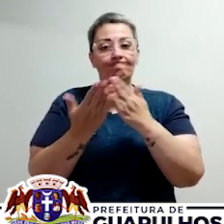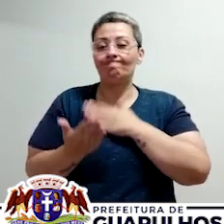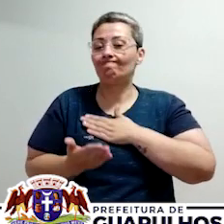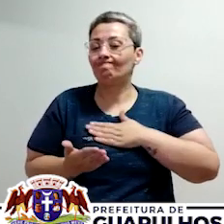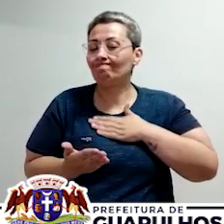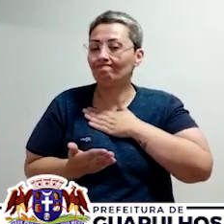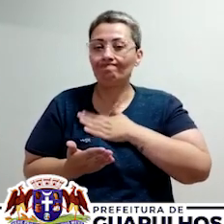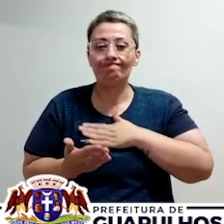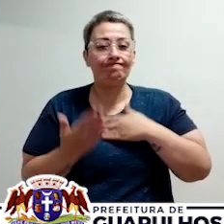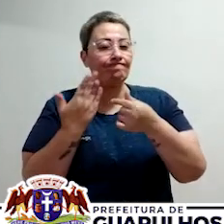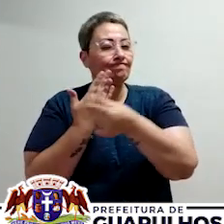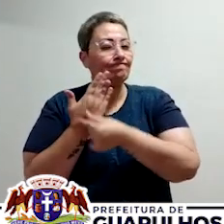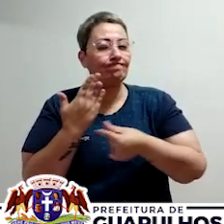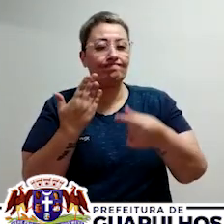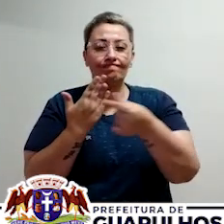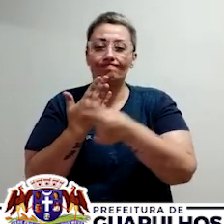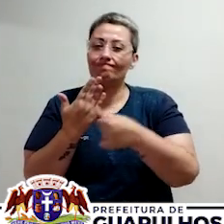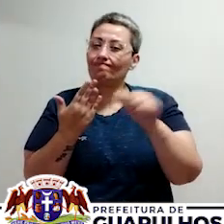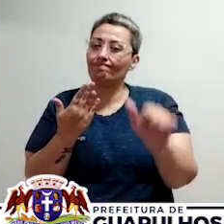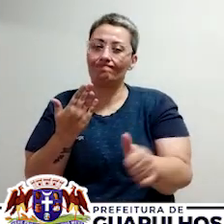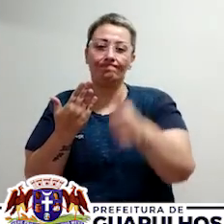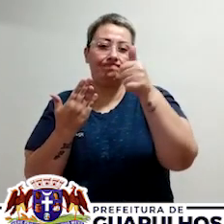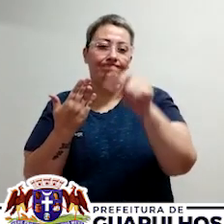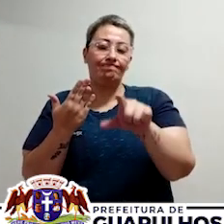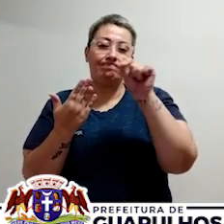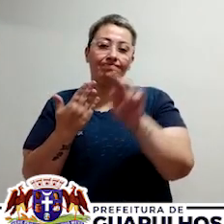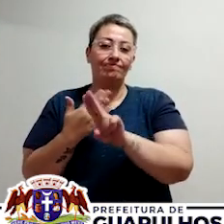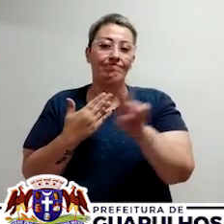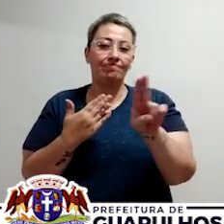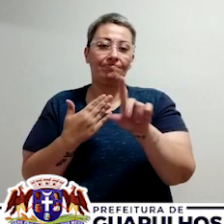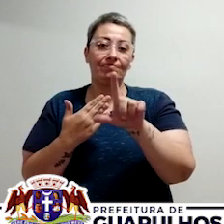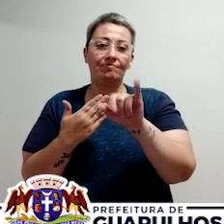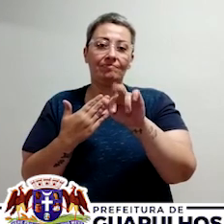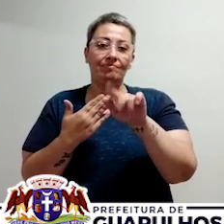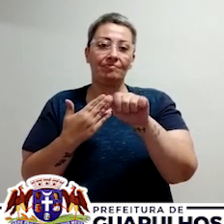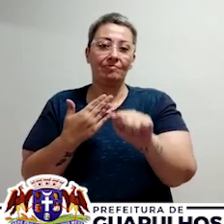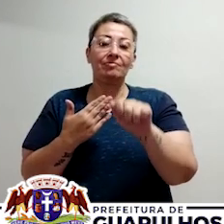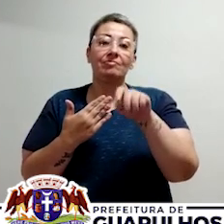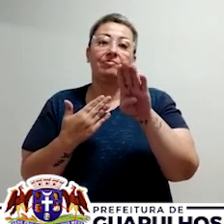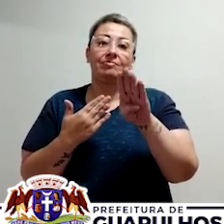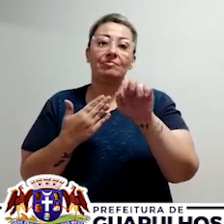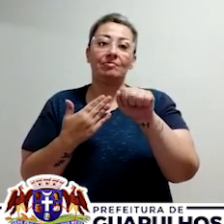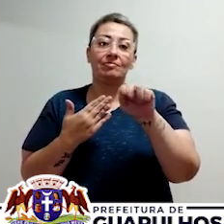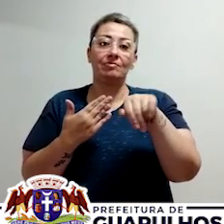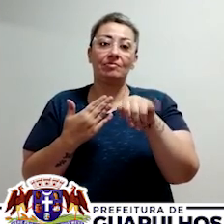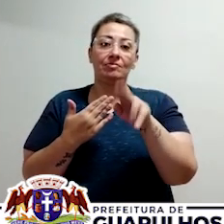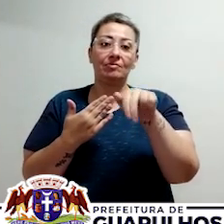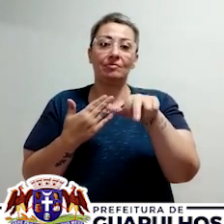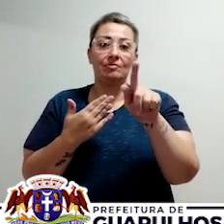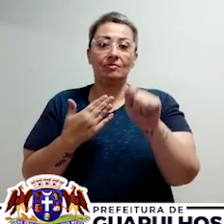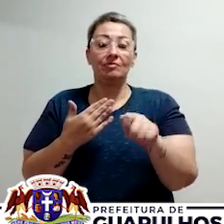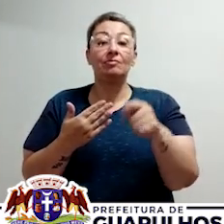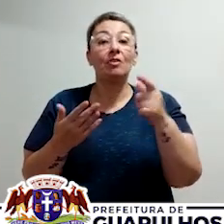gosto muito, de uma das minhas escritoras preferidas, chamada Ligia Bojunga.